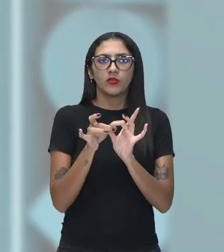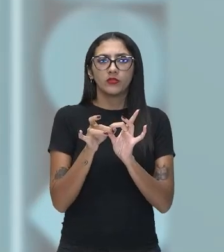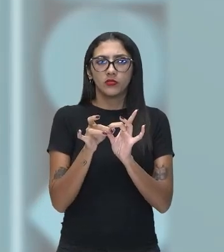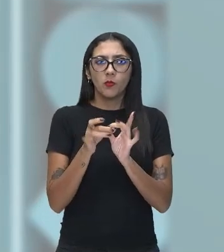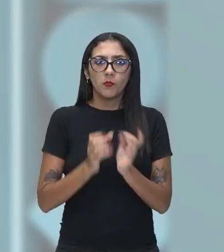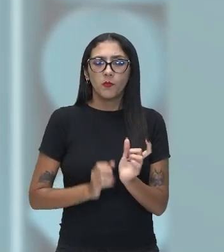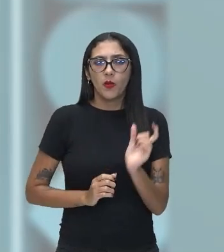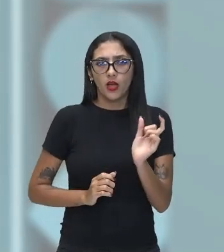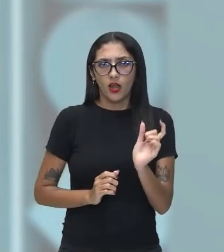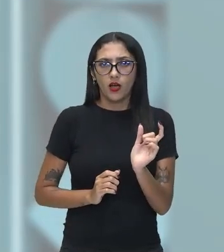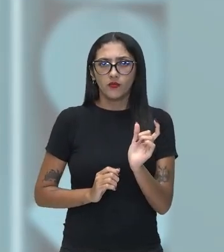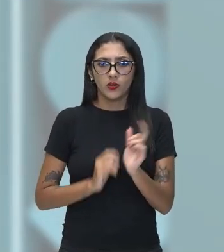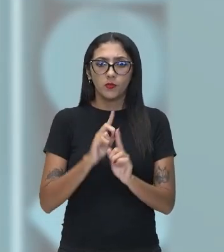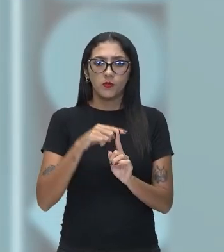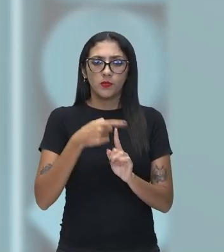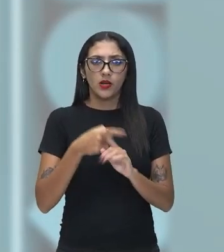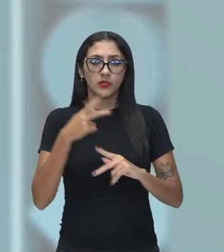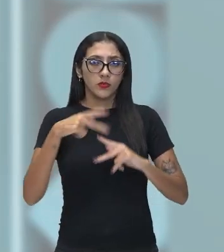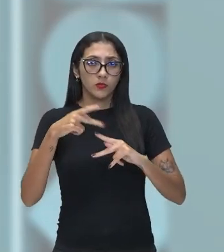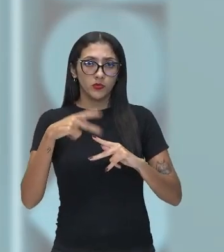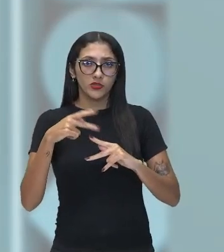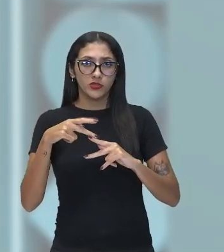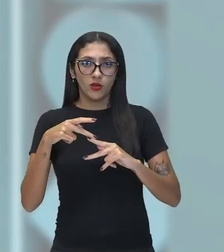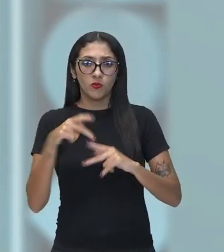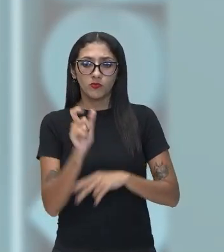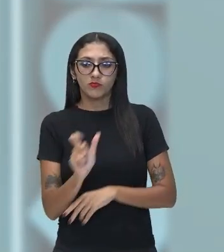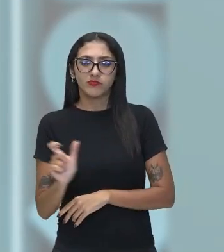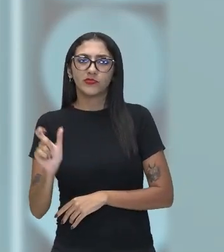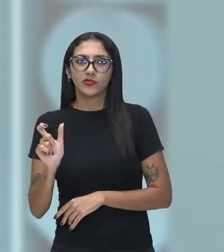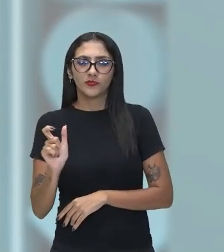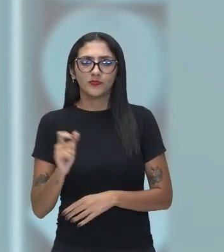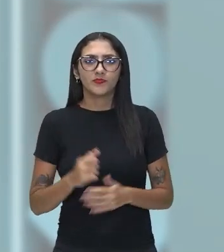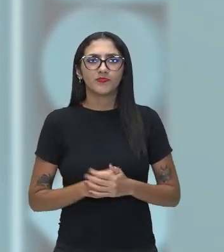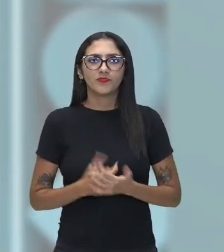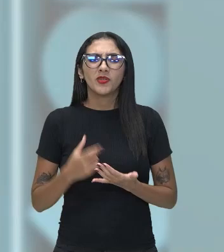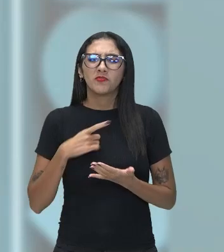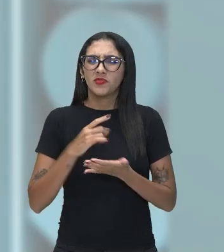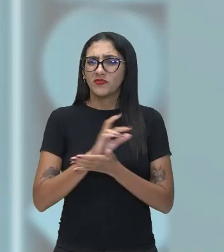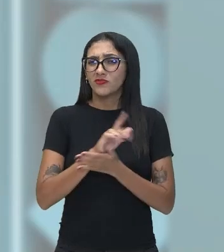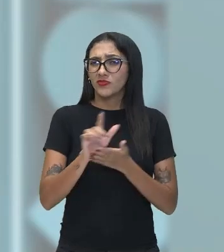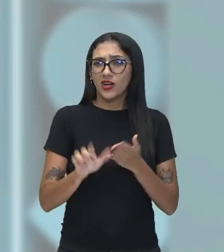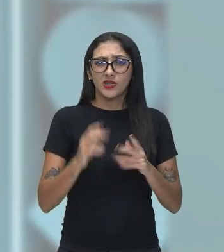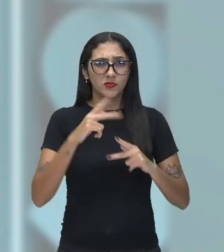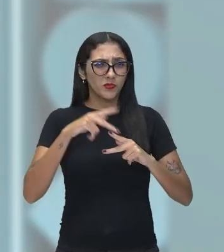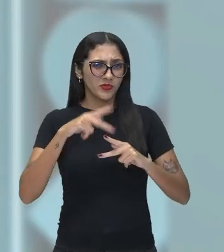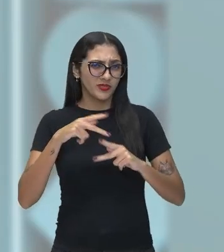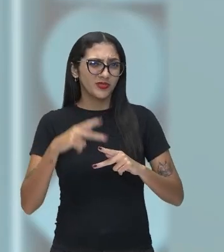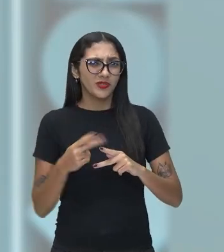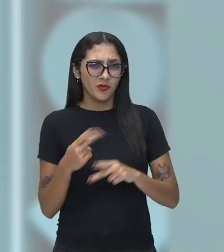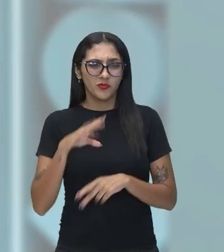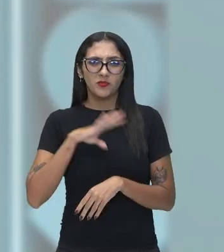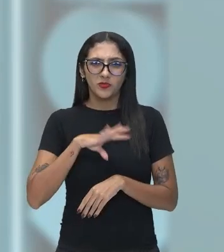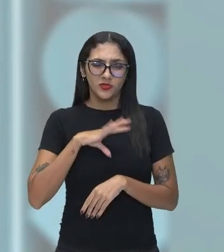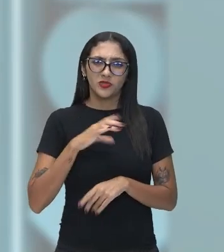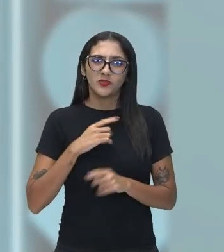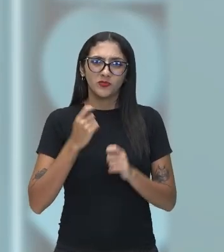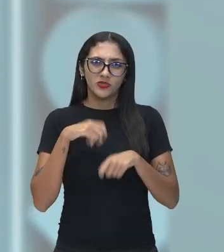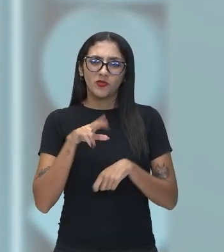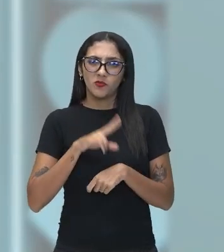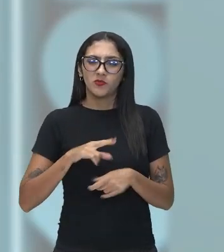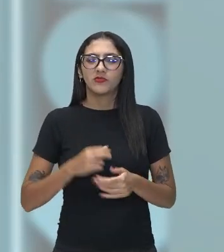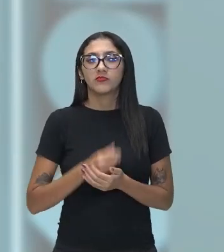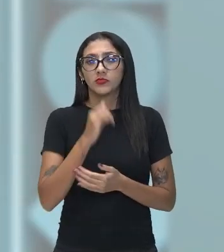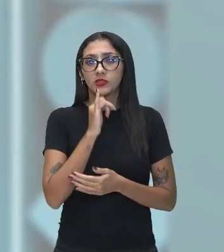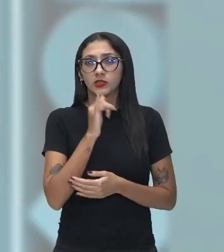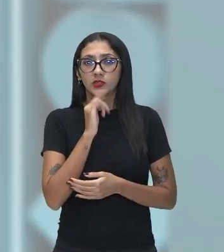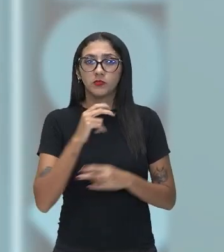essa palavra e o seu complemento. E aí nós temos diversas preposições na nossa língua que podem ser utilizadas. Preposição